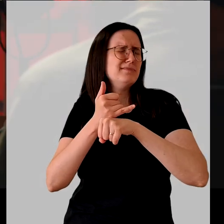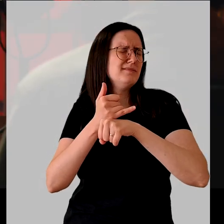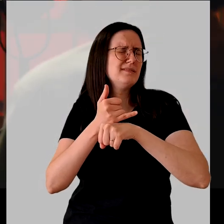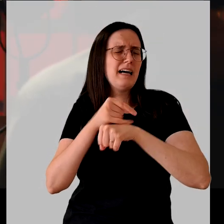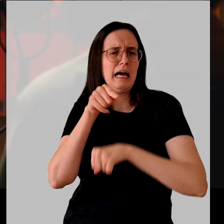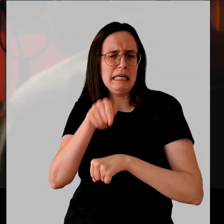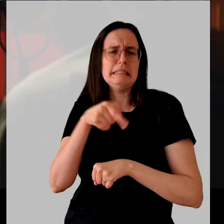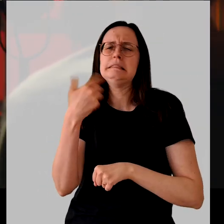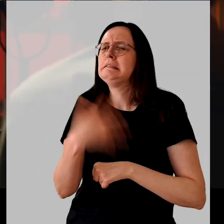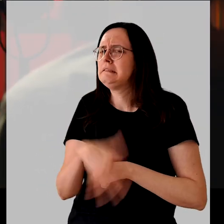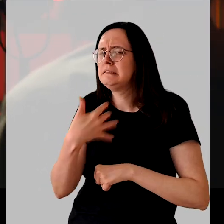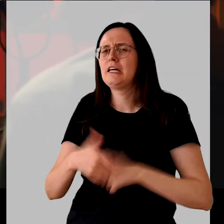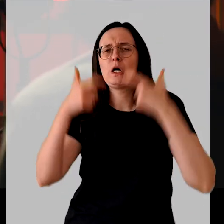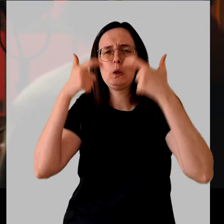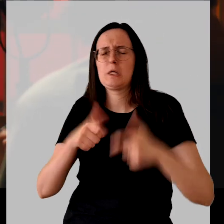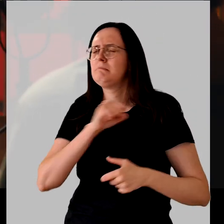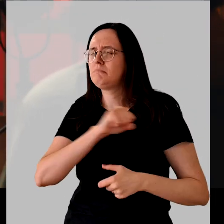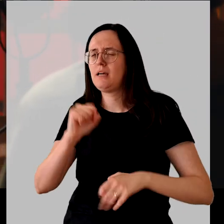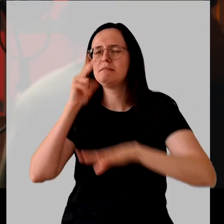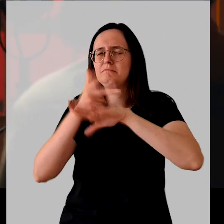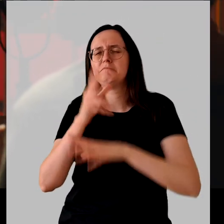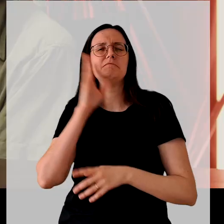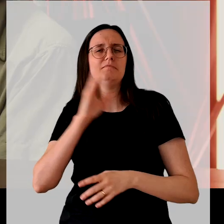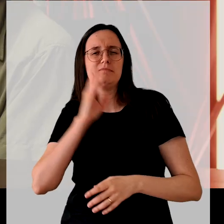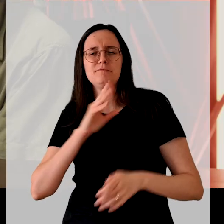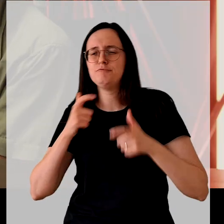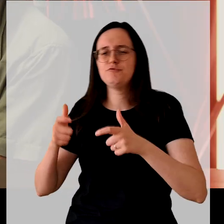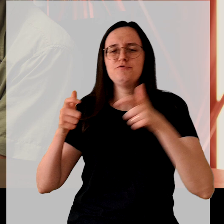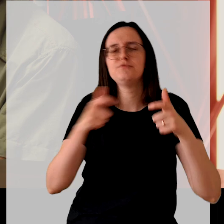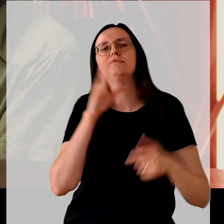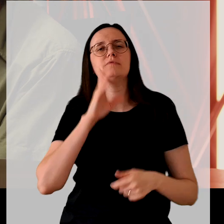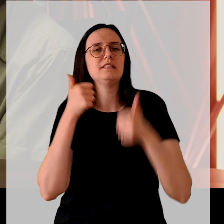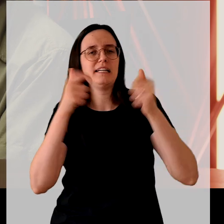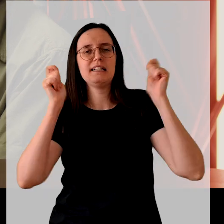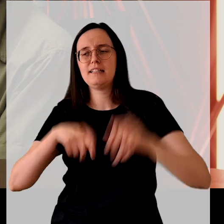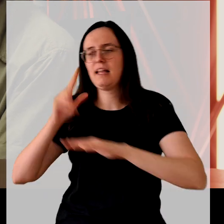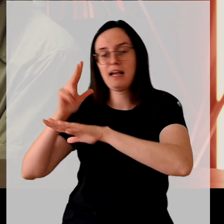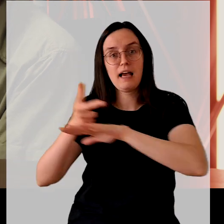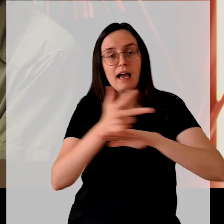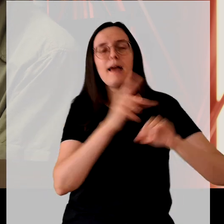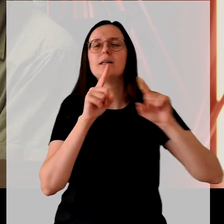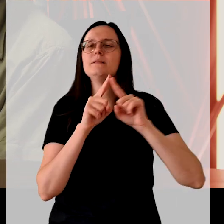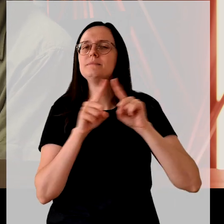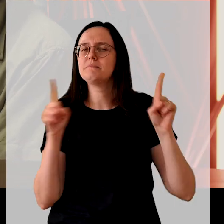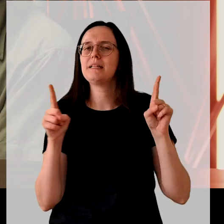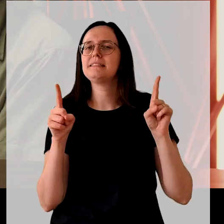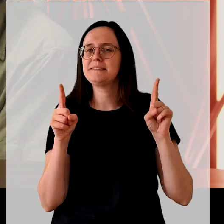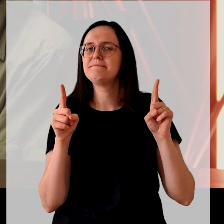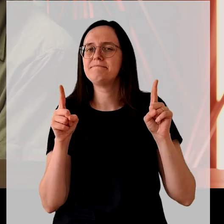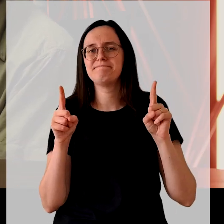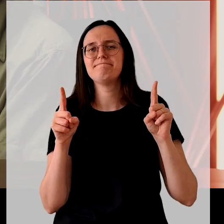senhora, ali foi perrengue. O lugar era muito massa de gravar, assim, tinha bastante local bacana para gravar.